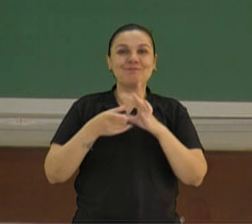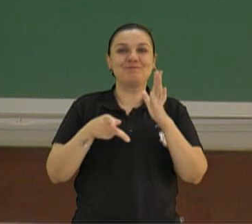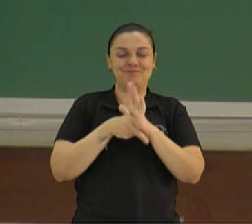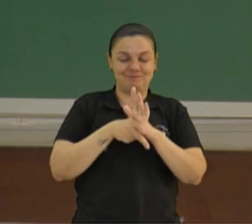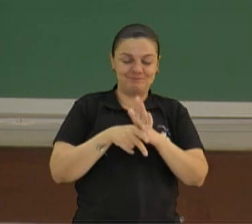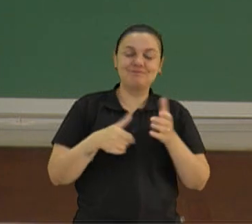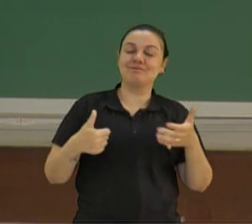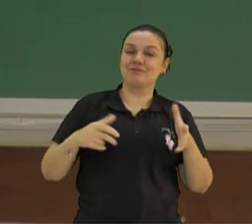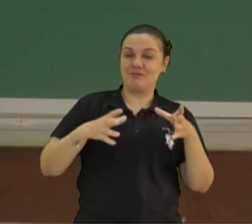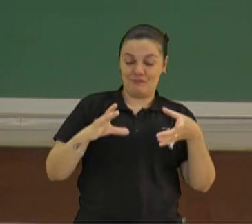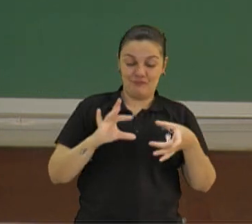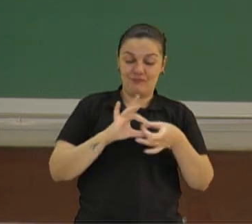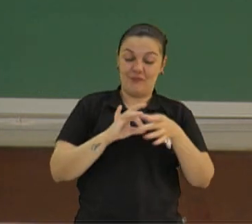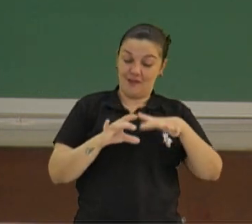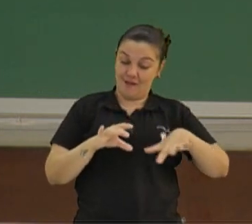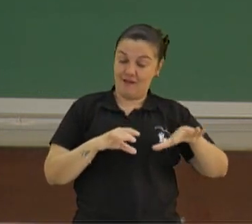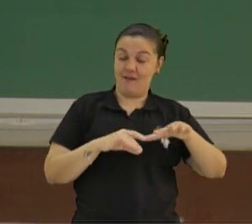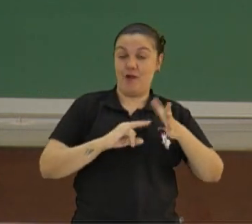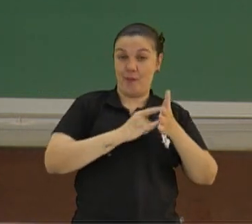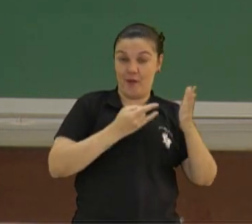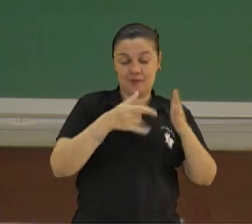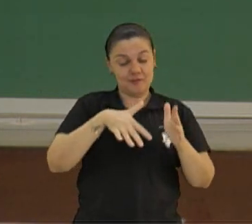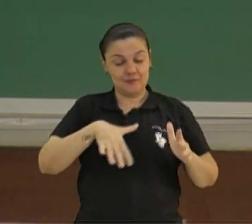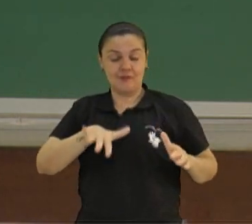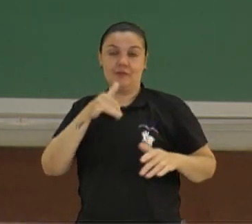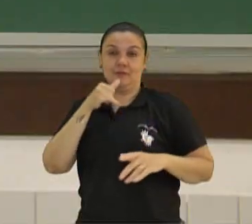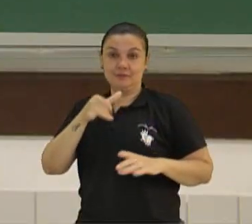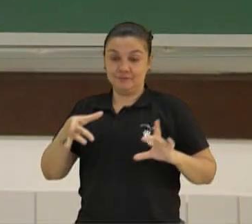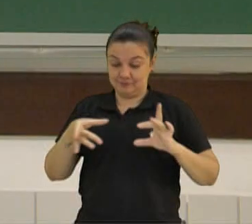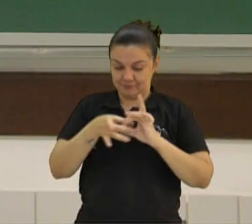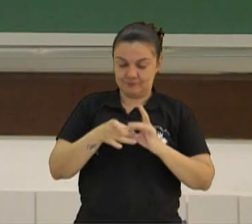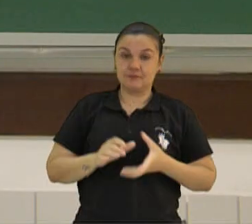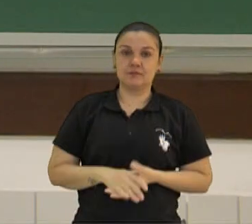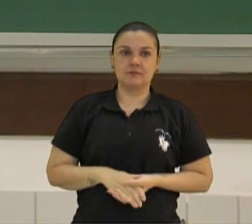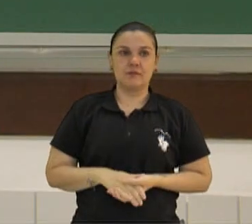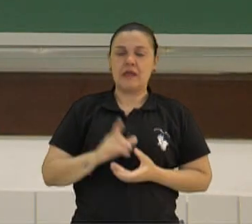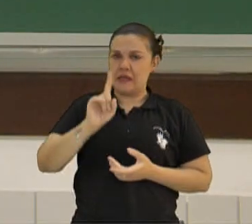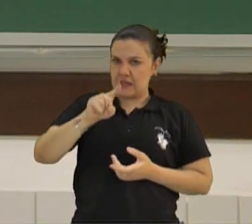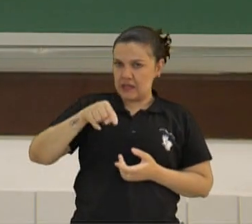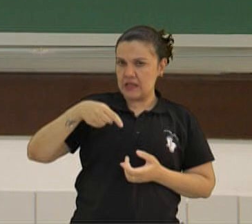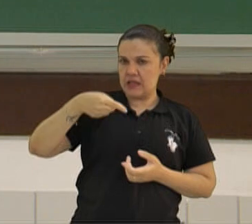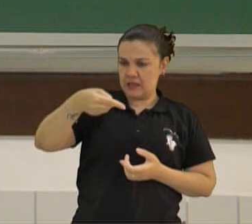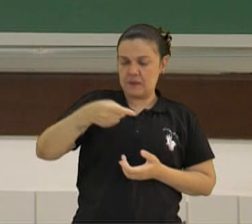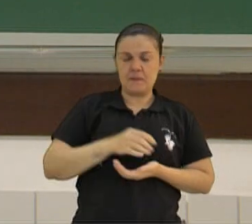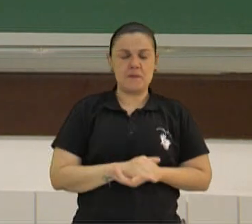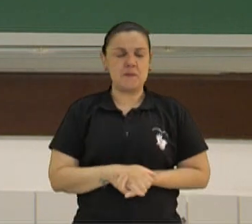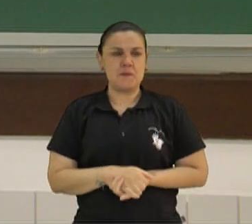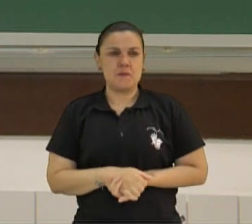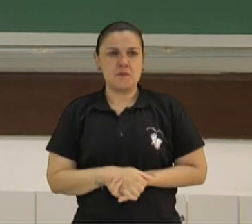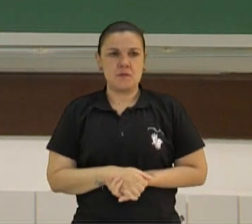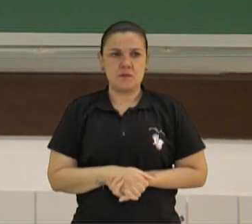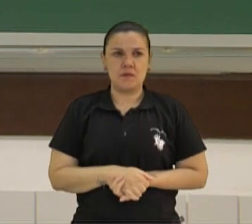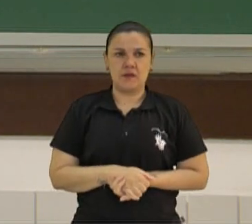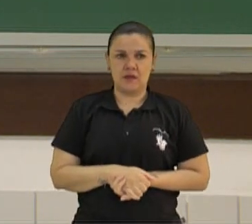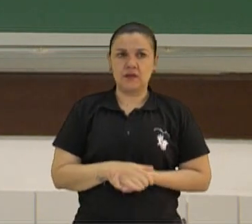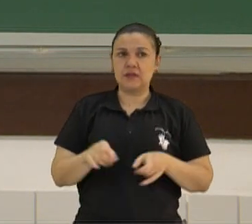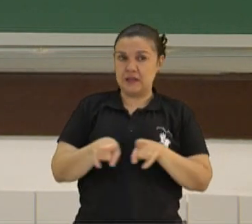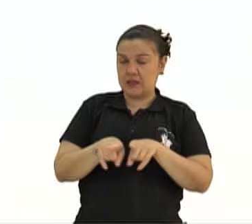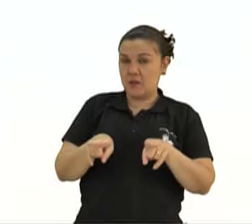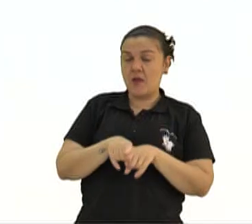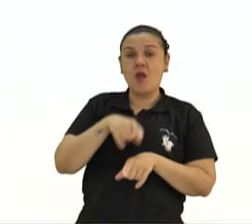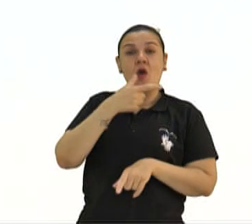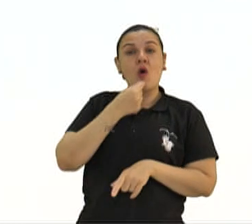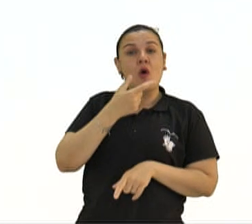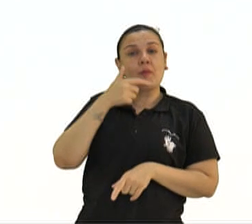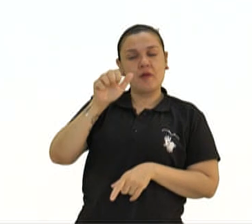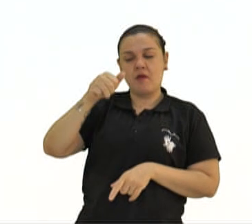da física, o magnetismo com a eletricidade. Pessoal, mais tarde vou falar um pouquinho do André